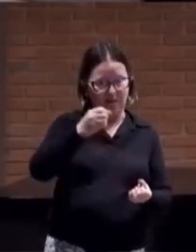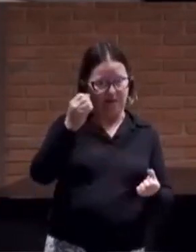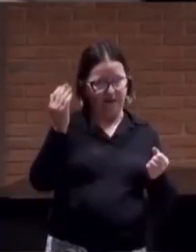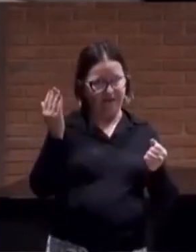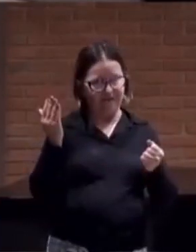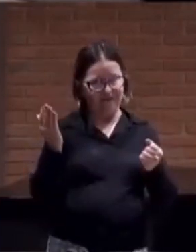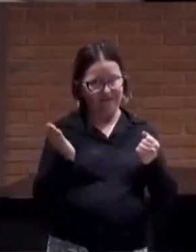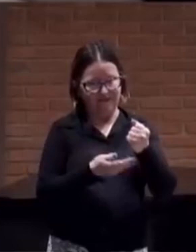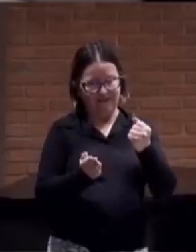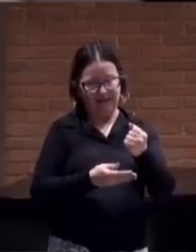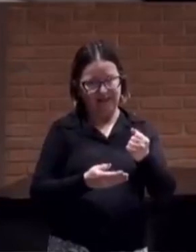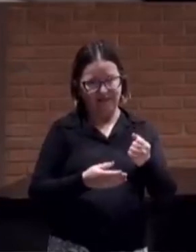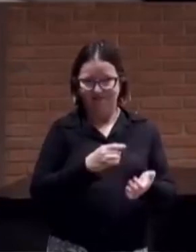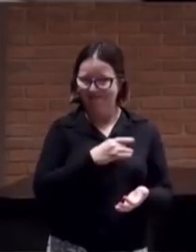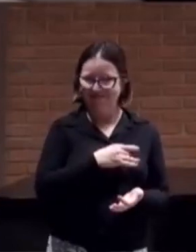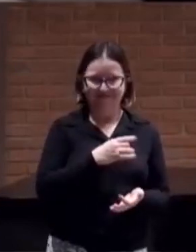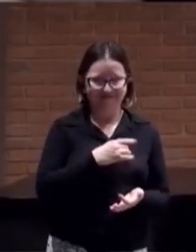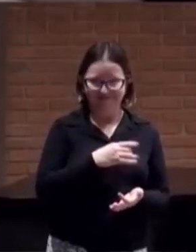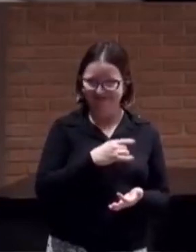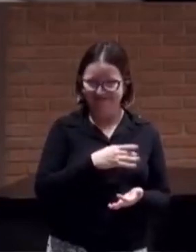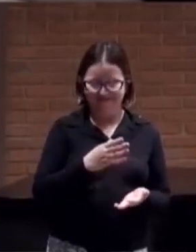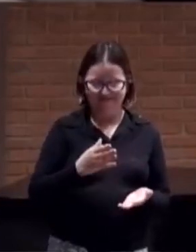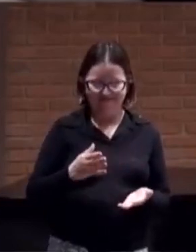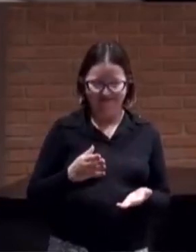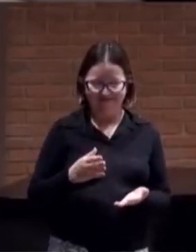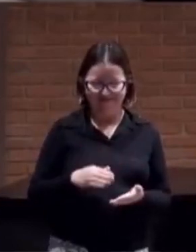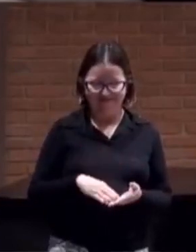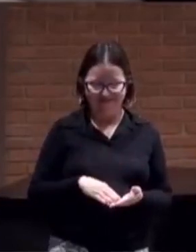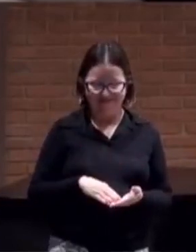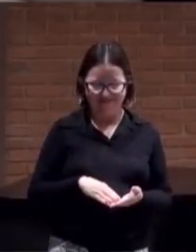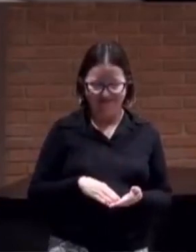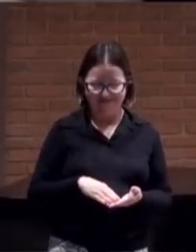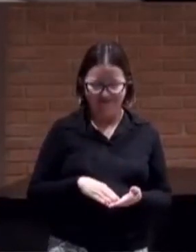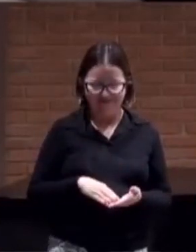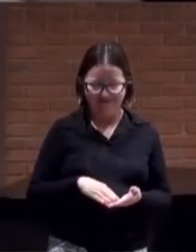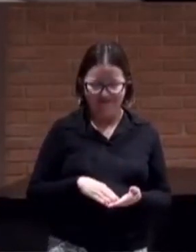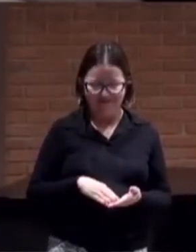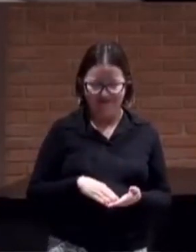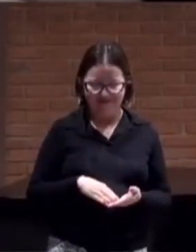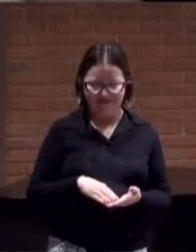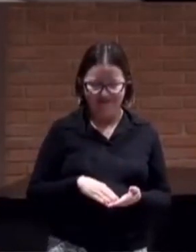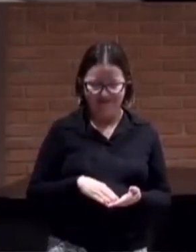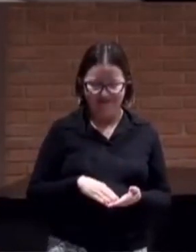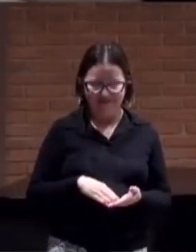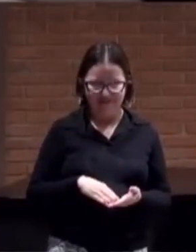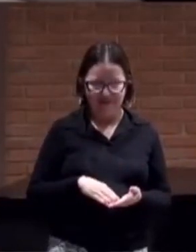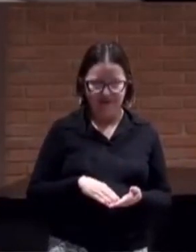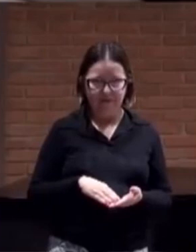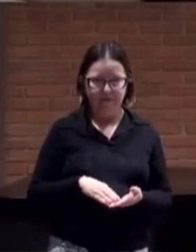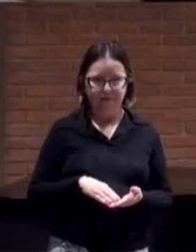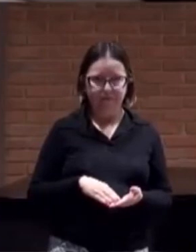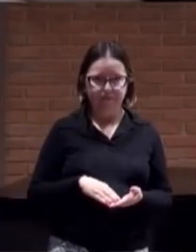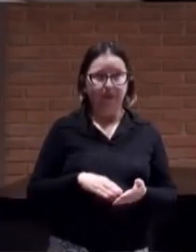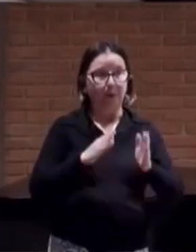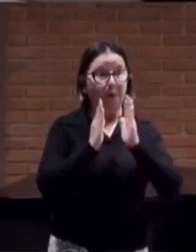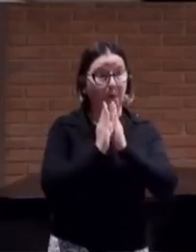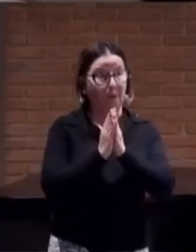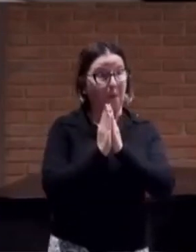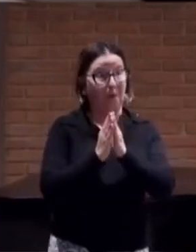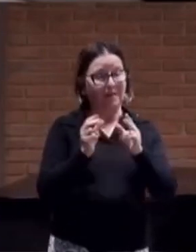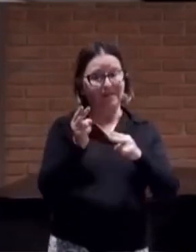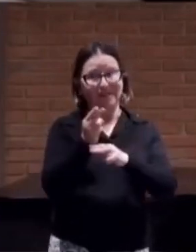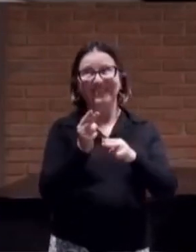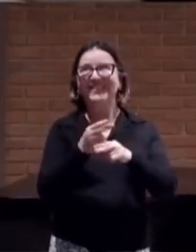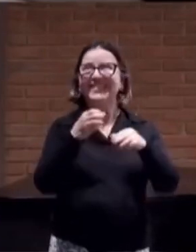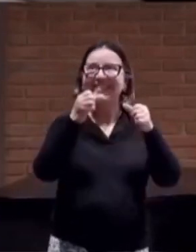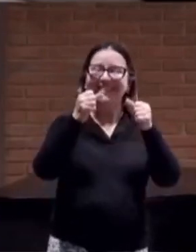Ó, não temas, nem sirvas ao mundo. Vai orando e buscando